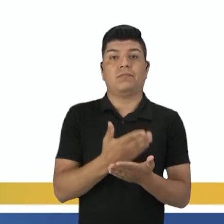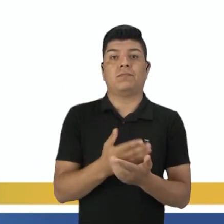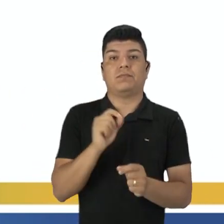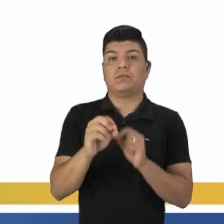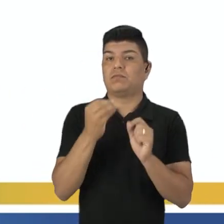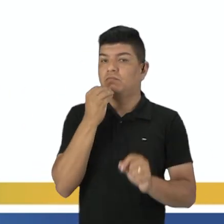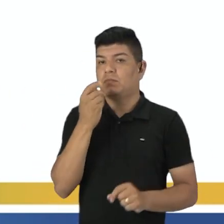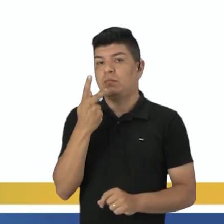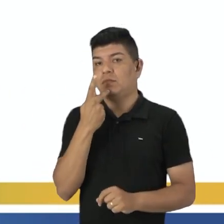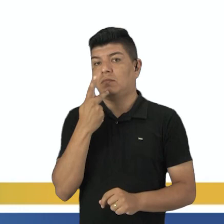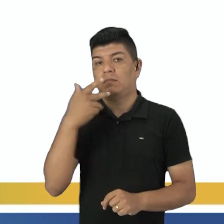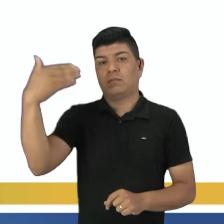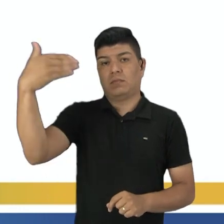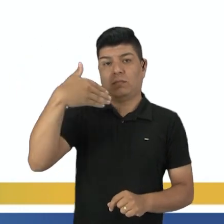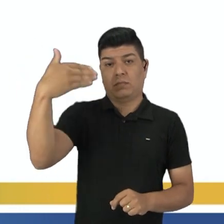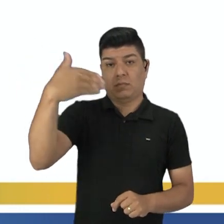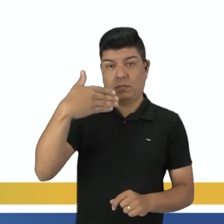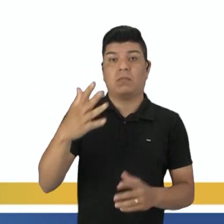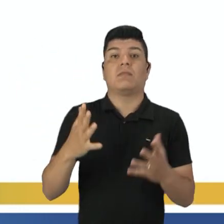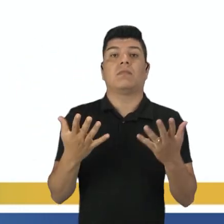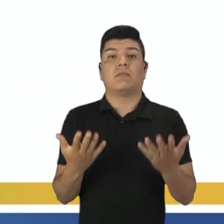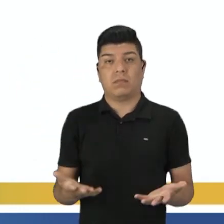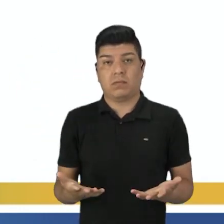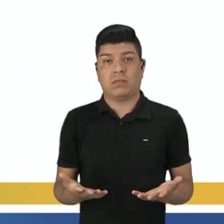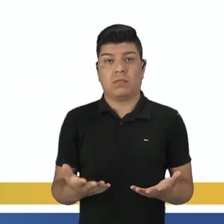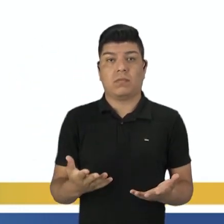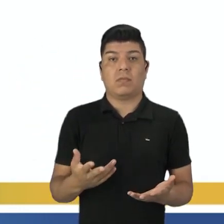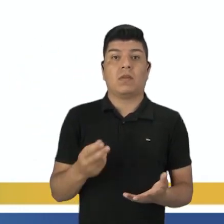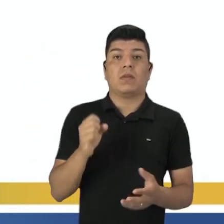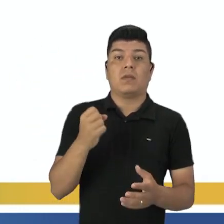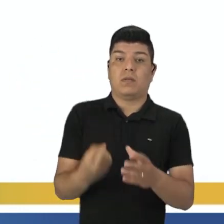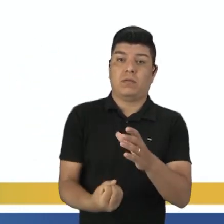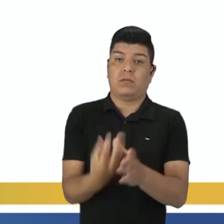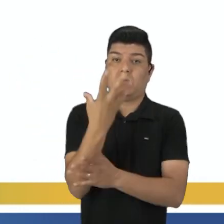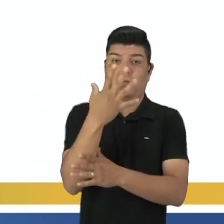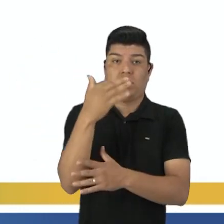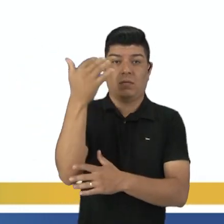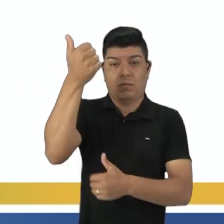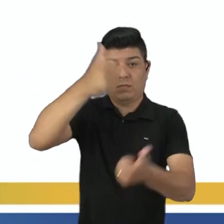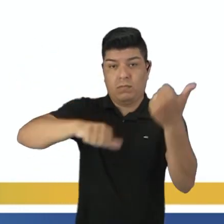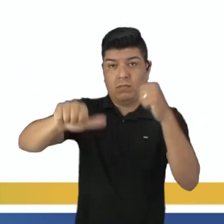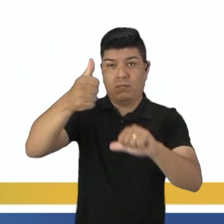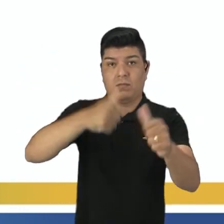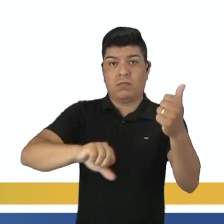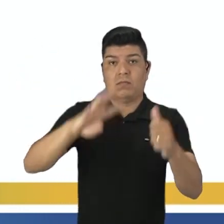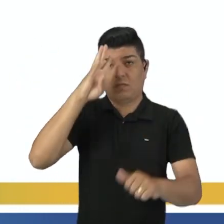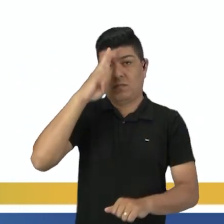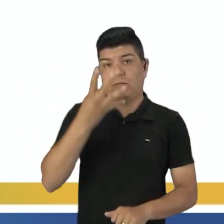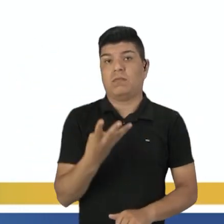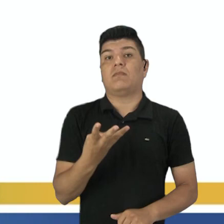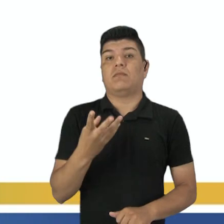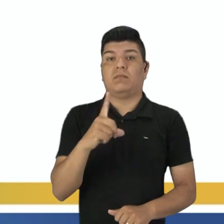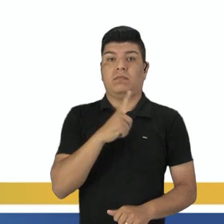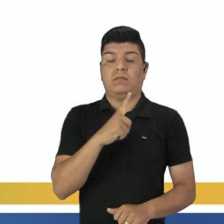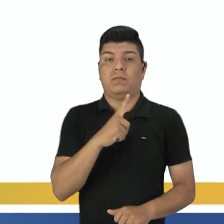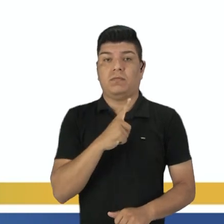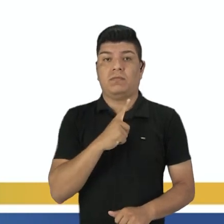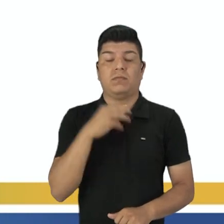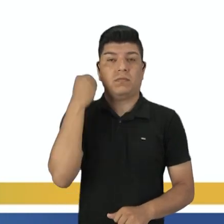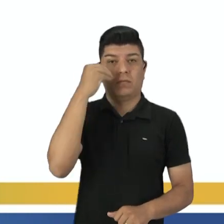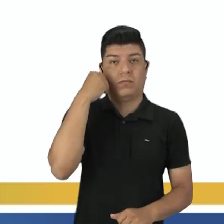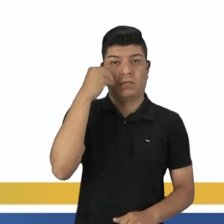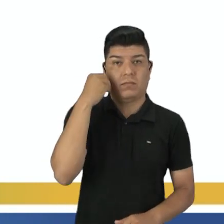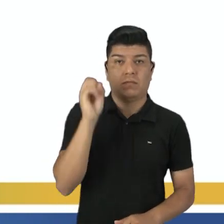sobre a probabilidade frequentista, né? Que é construída a partir da análise dos resultados obtidos quando um